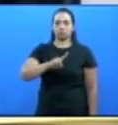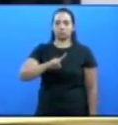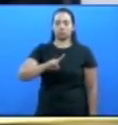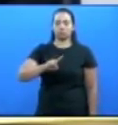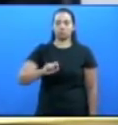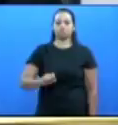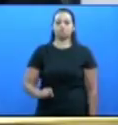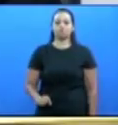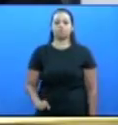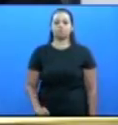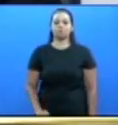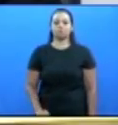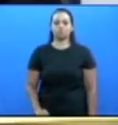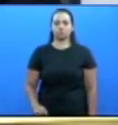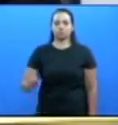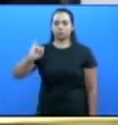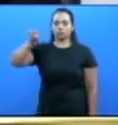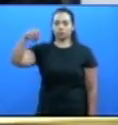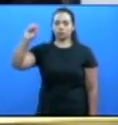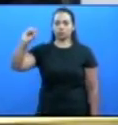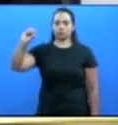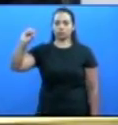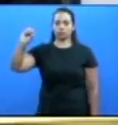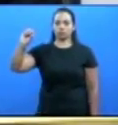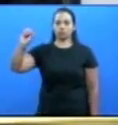Não. Joaquim Pereira de Castilho?